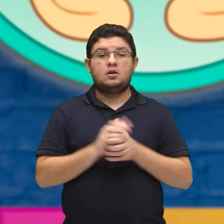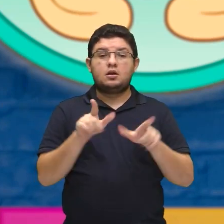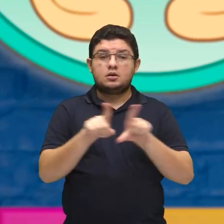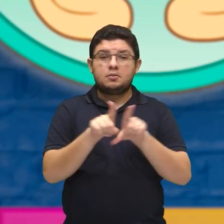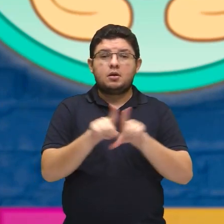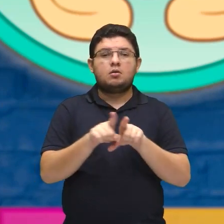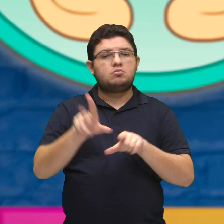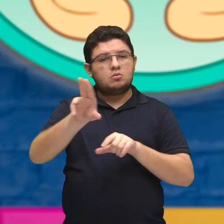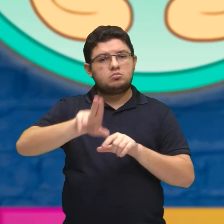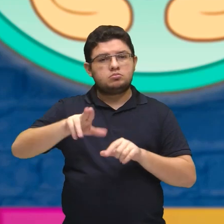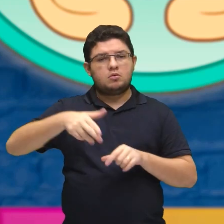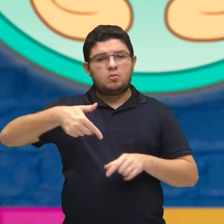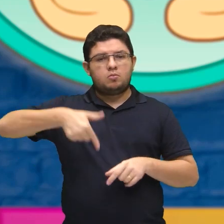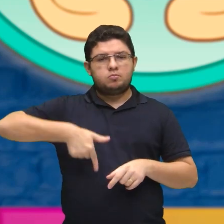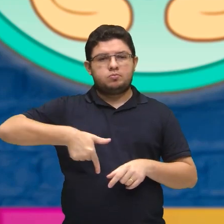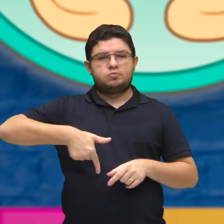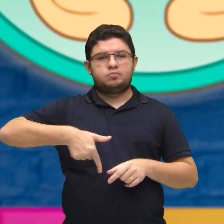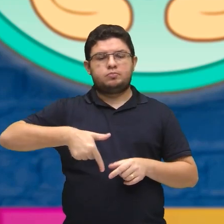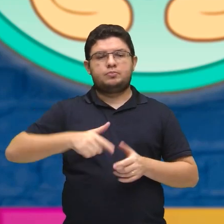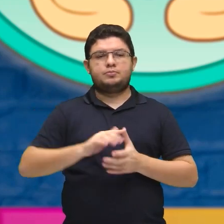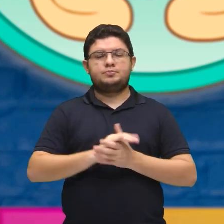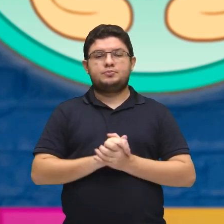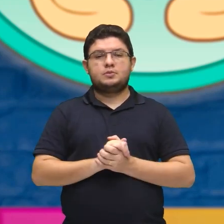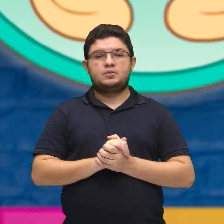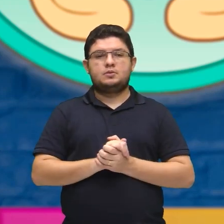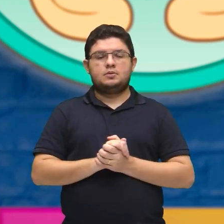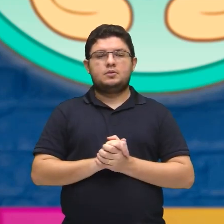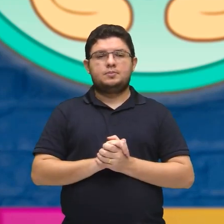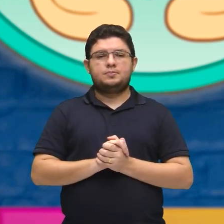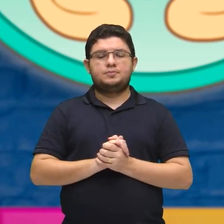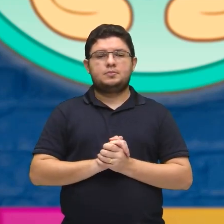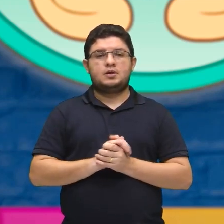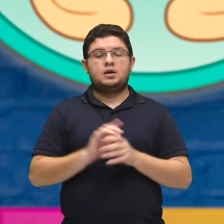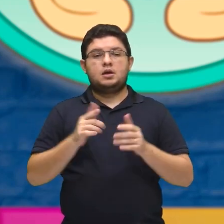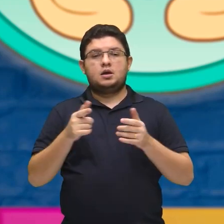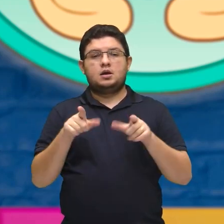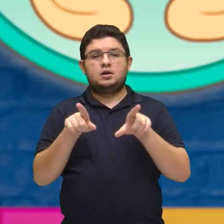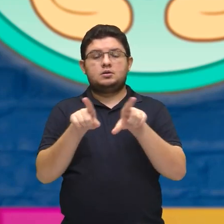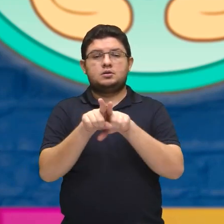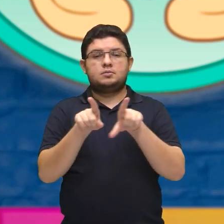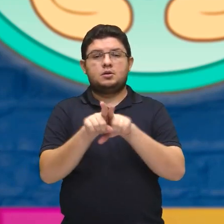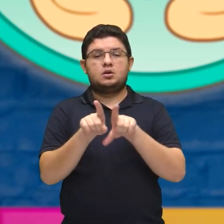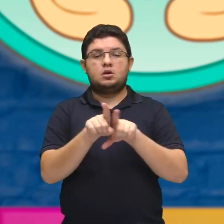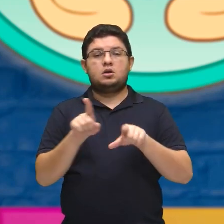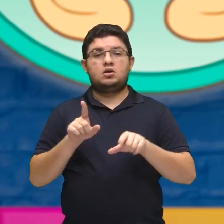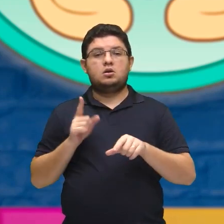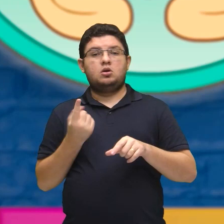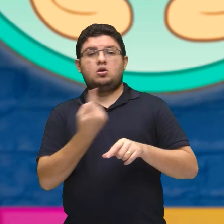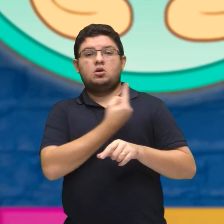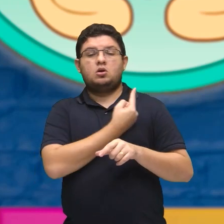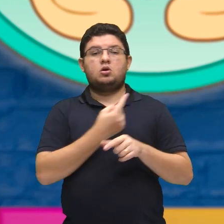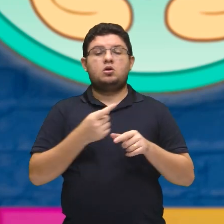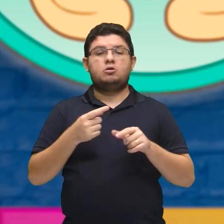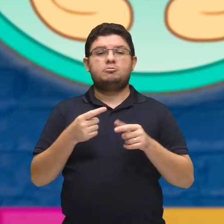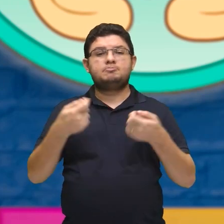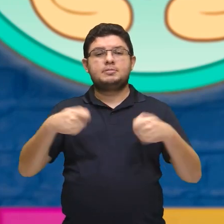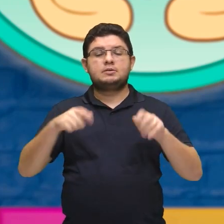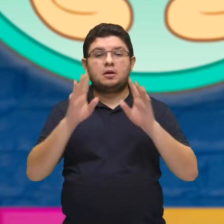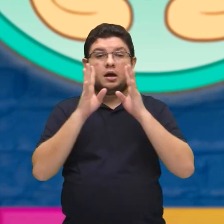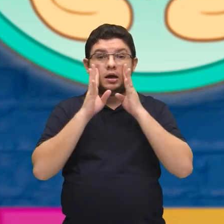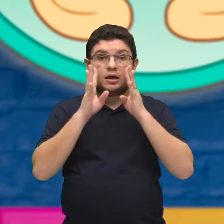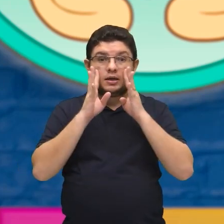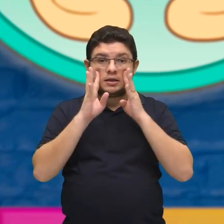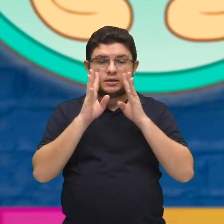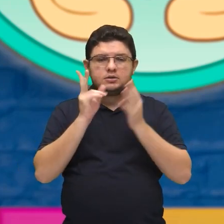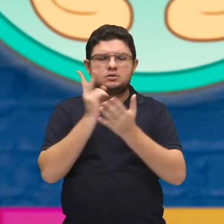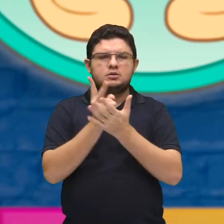uma arma, né? Então, aí a gente precisa ter esse olhar bem detalhado,